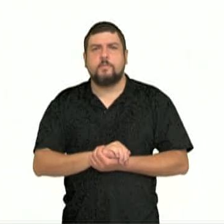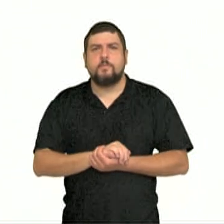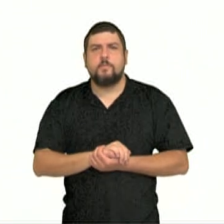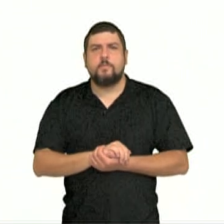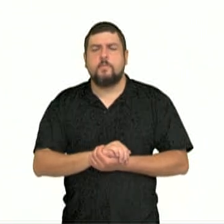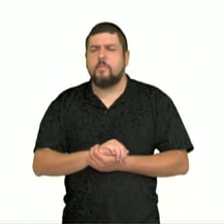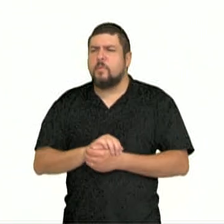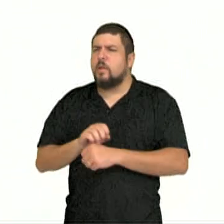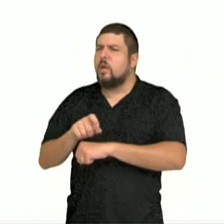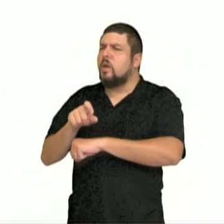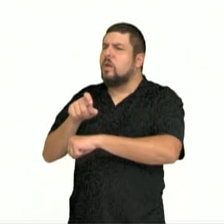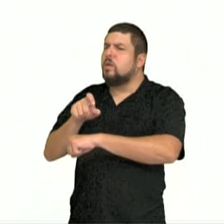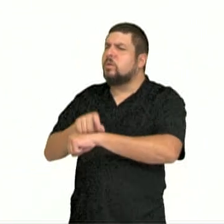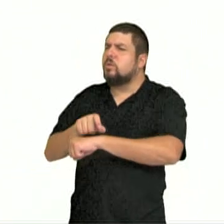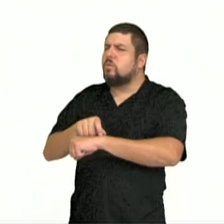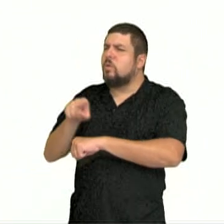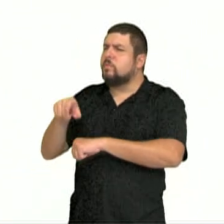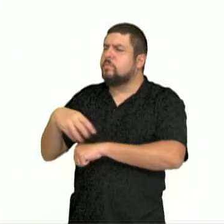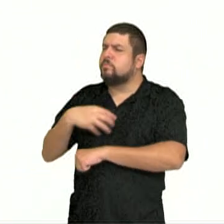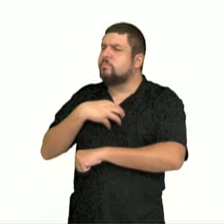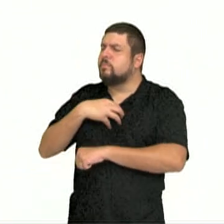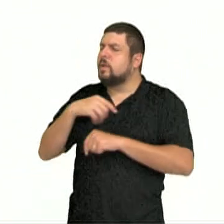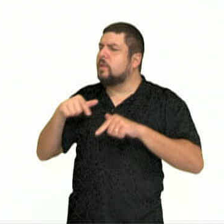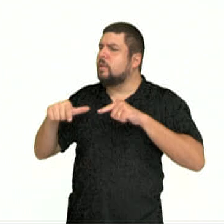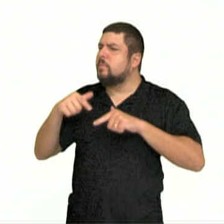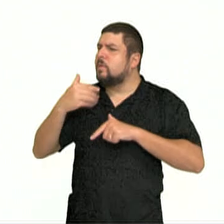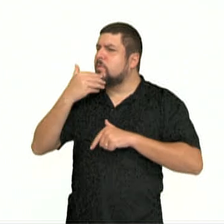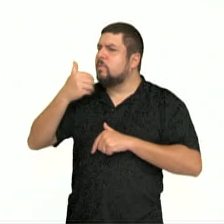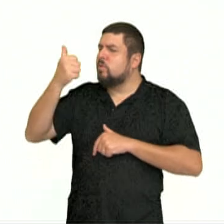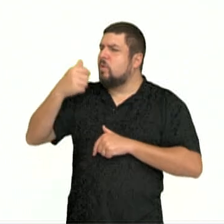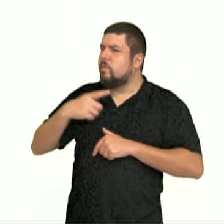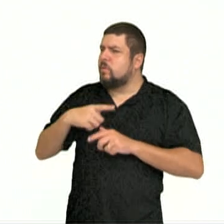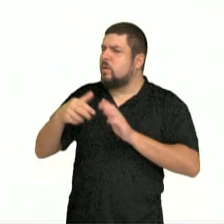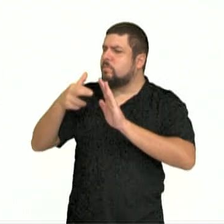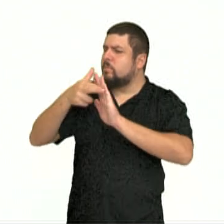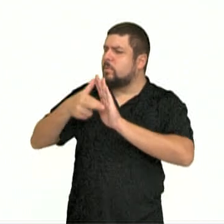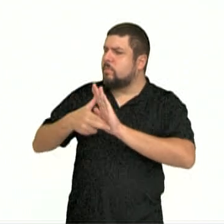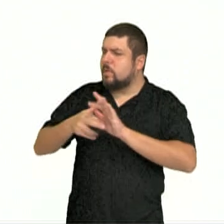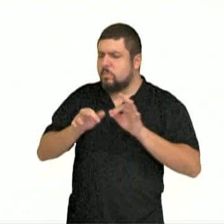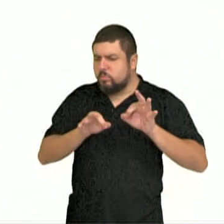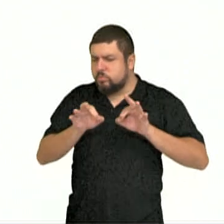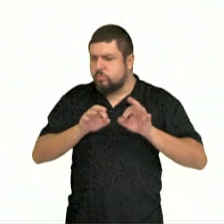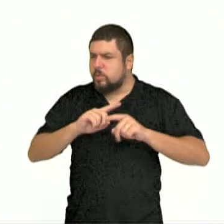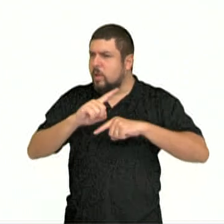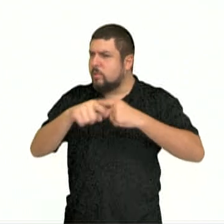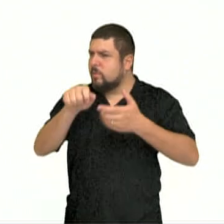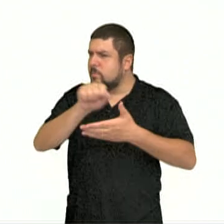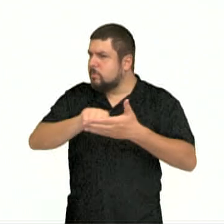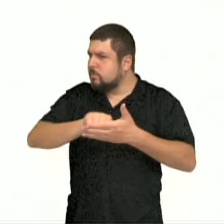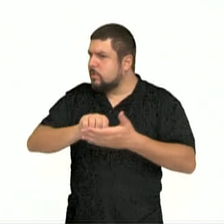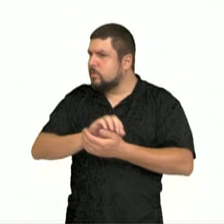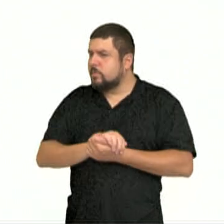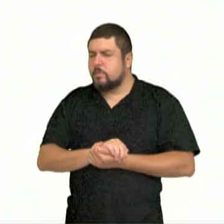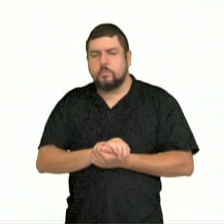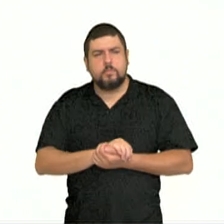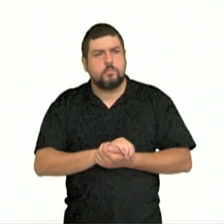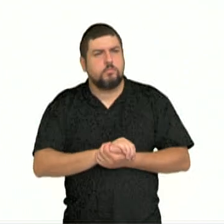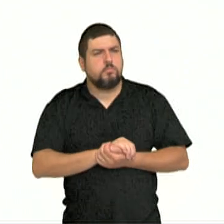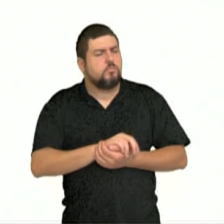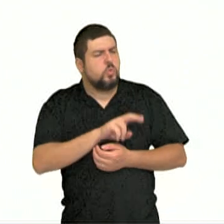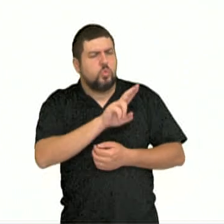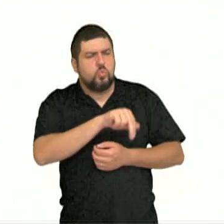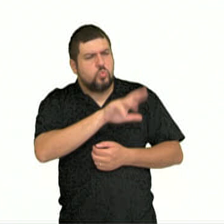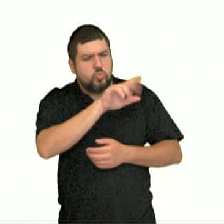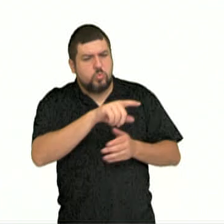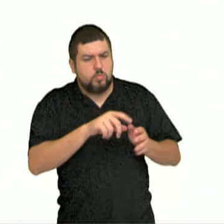Em que hora do dia você sente que trabalha melhor? Você tem algum ritual de preparação para a escrita? E aí o Álvaro responde: quase nunca me preparo